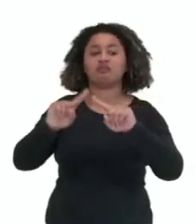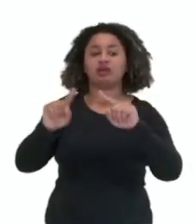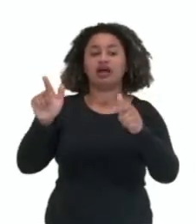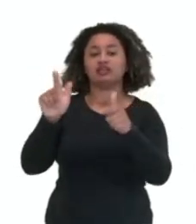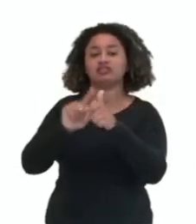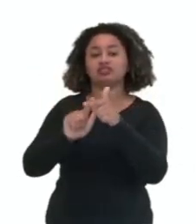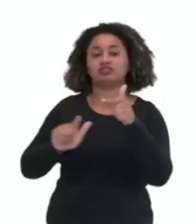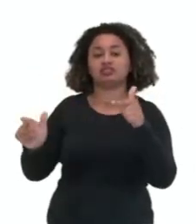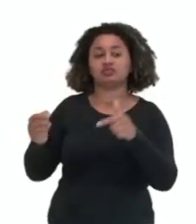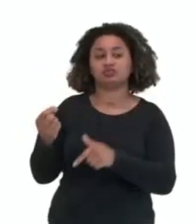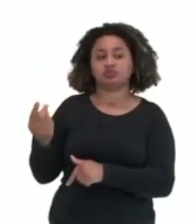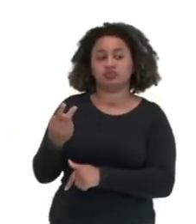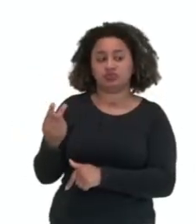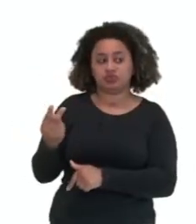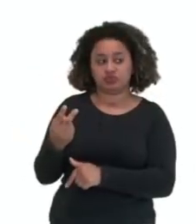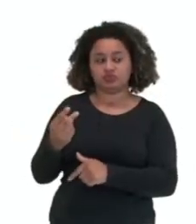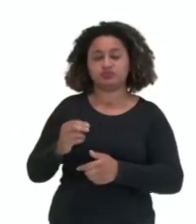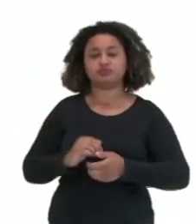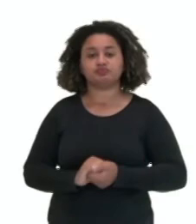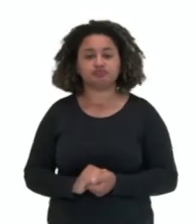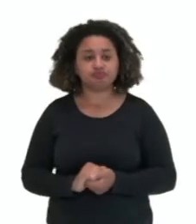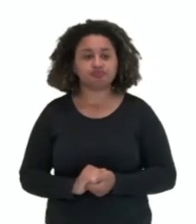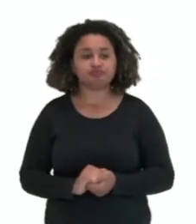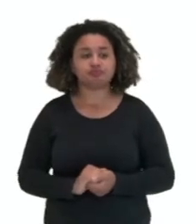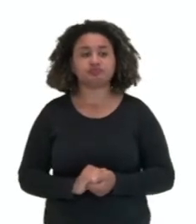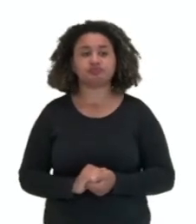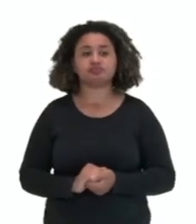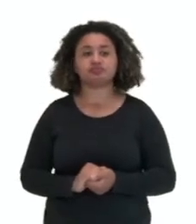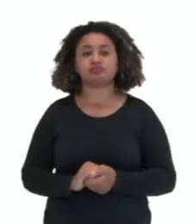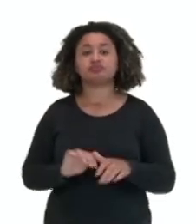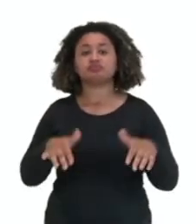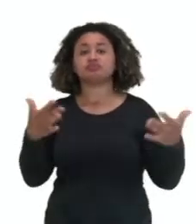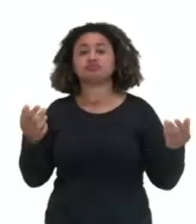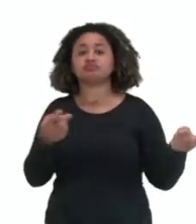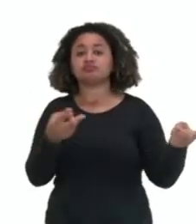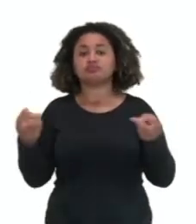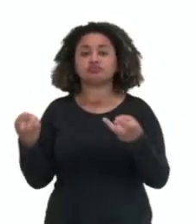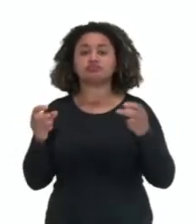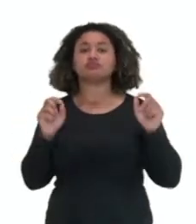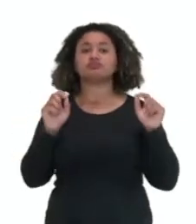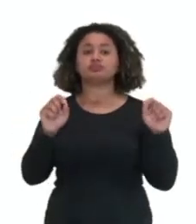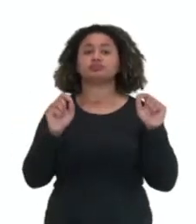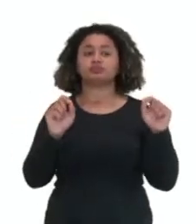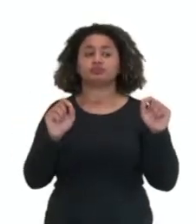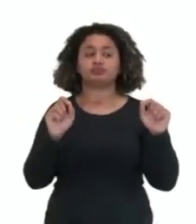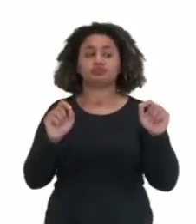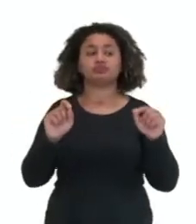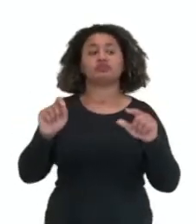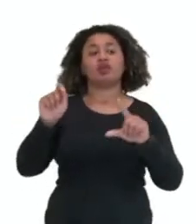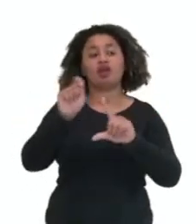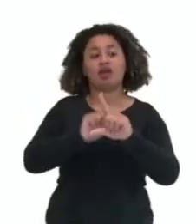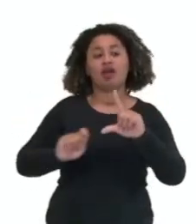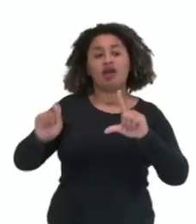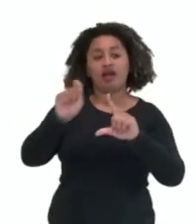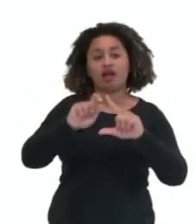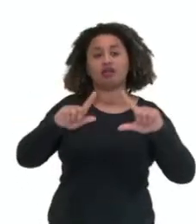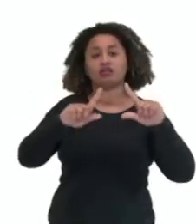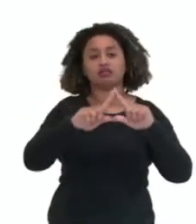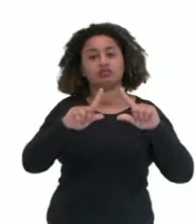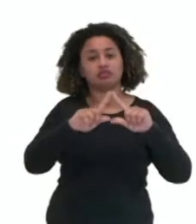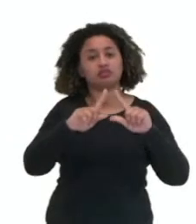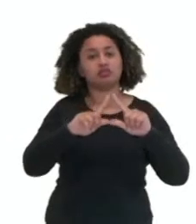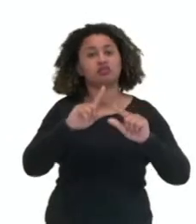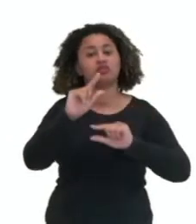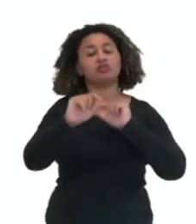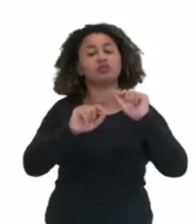que dividido por 2, ok? Observe então que a área de um triângulo vai